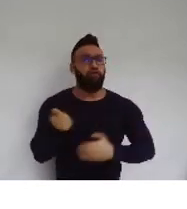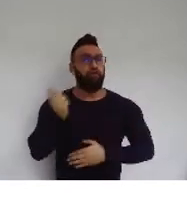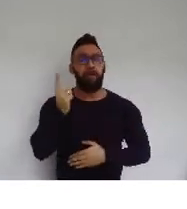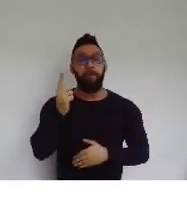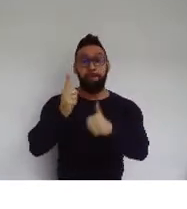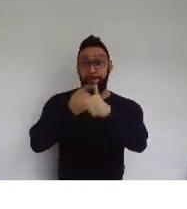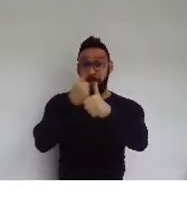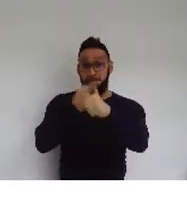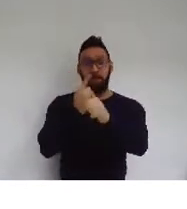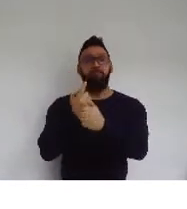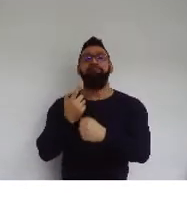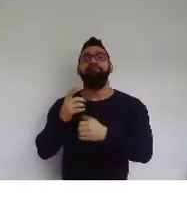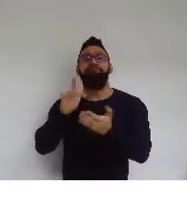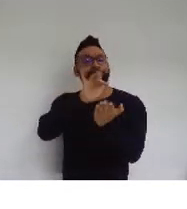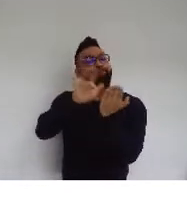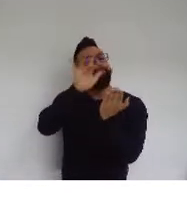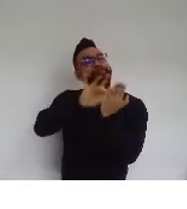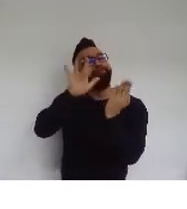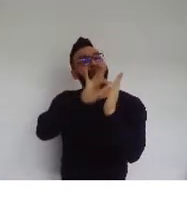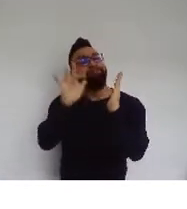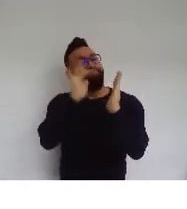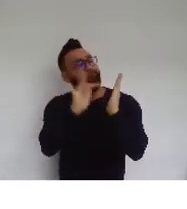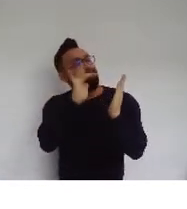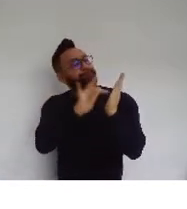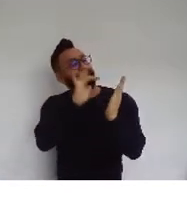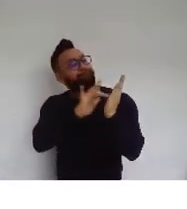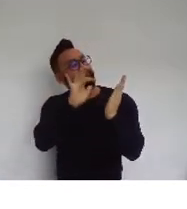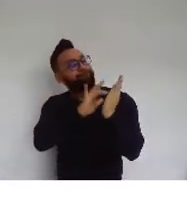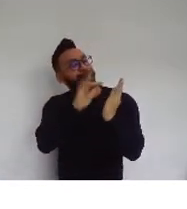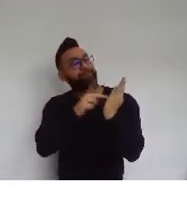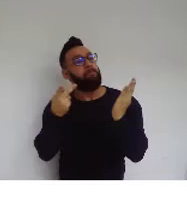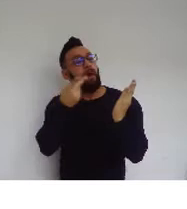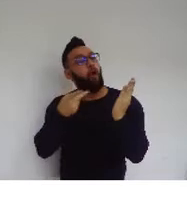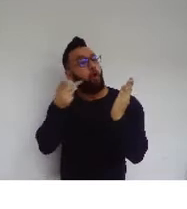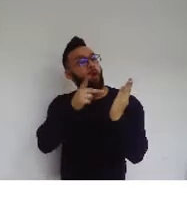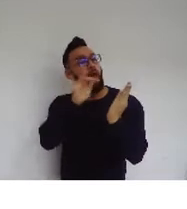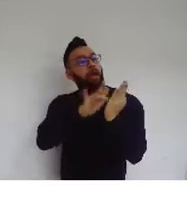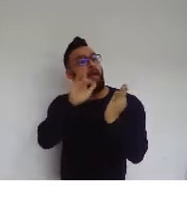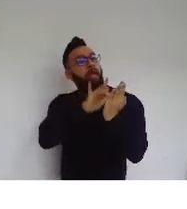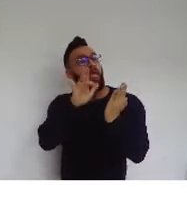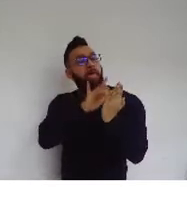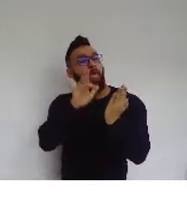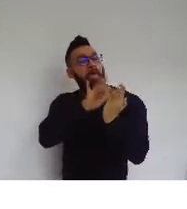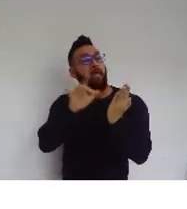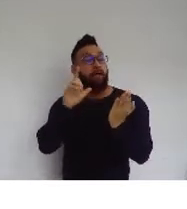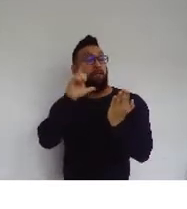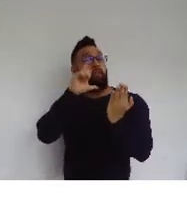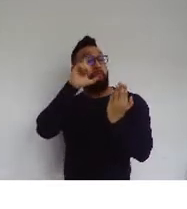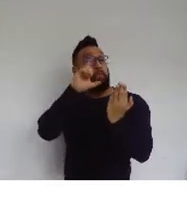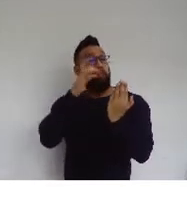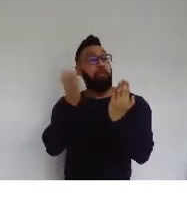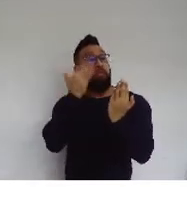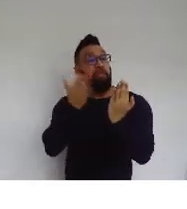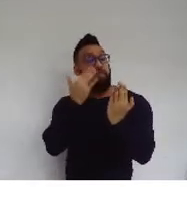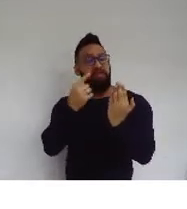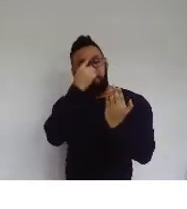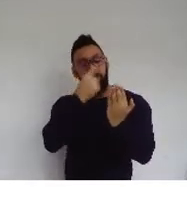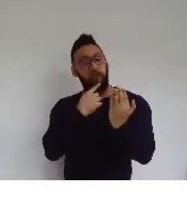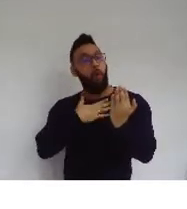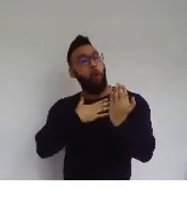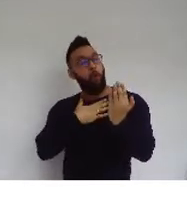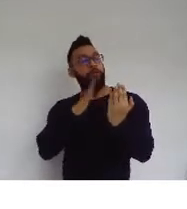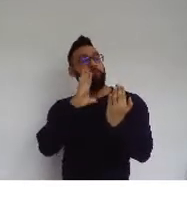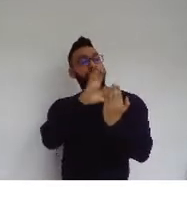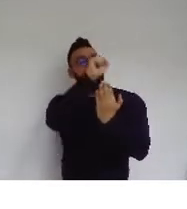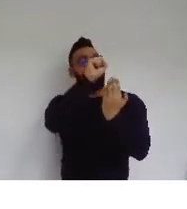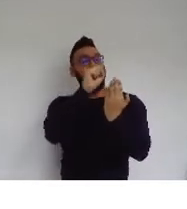procurar, em vez de ficar andando na praça, como se fazia antigamente, né, de procurar parcerias online, né? E é muito interessante